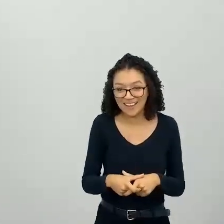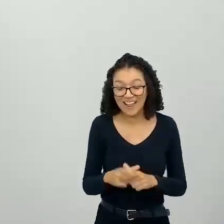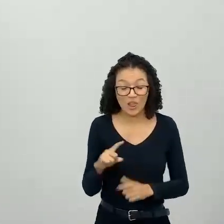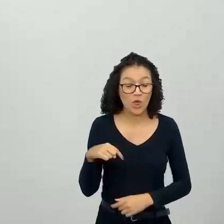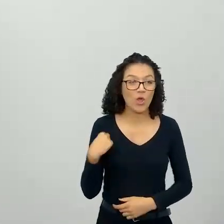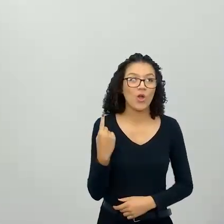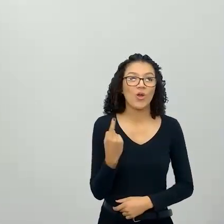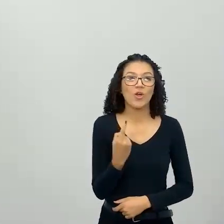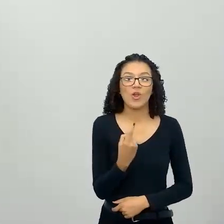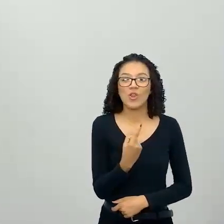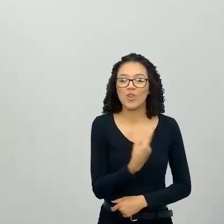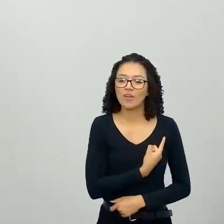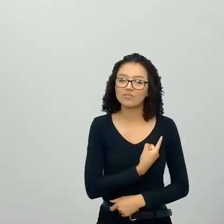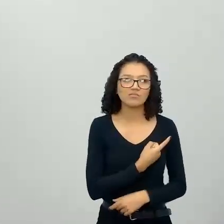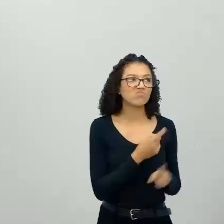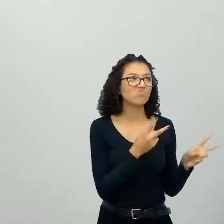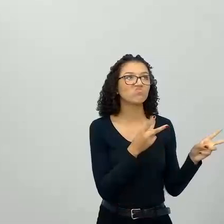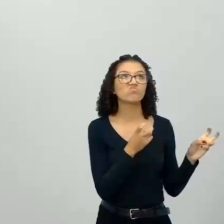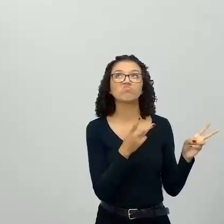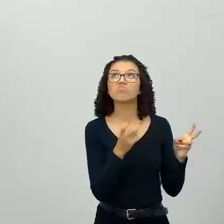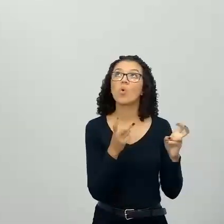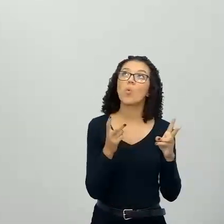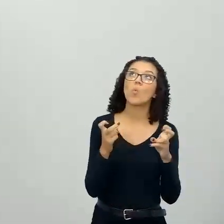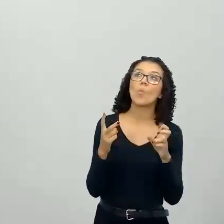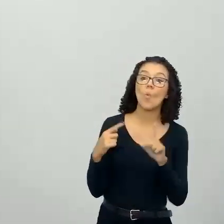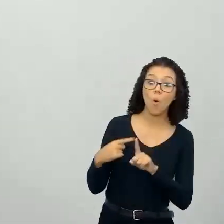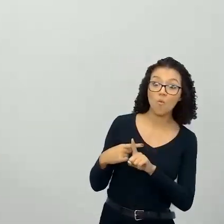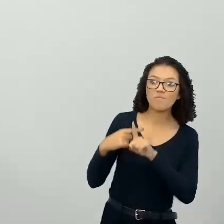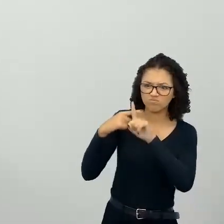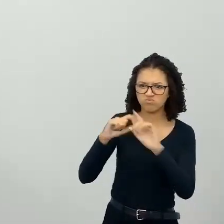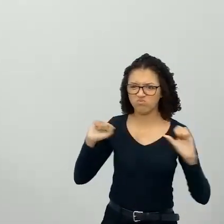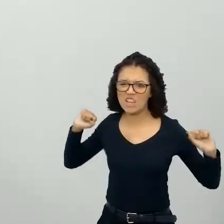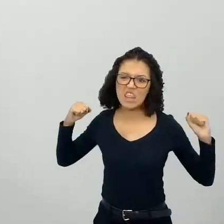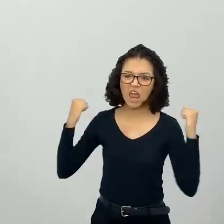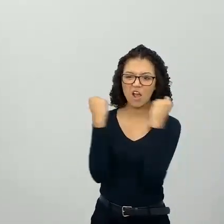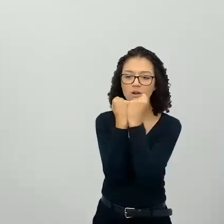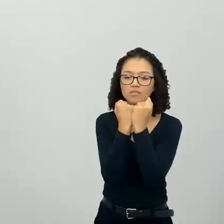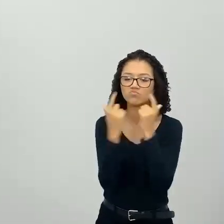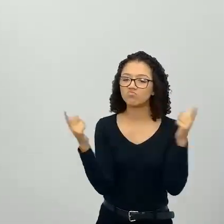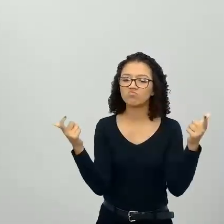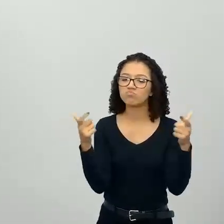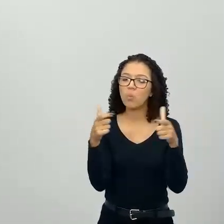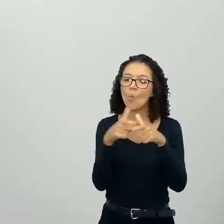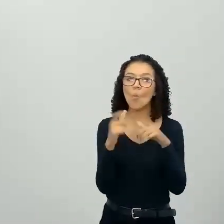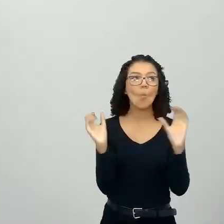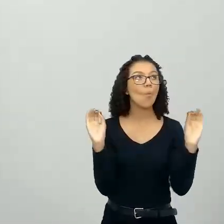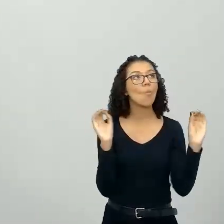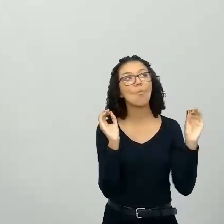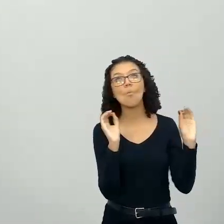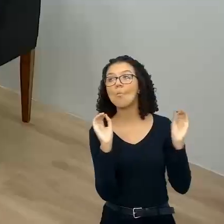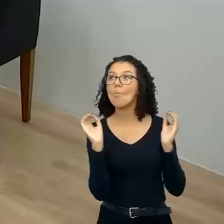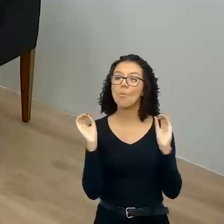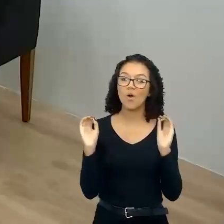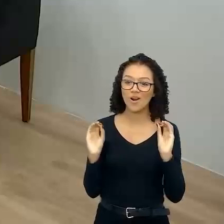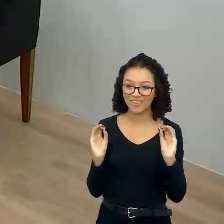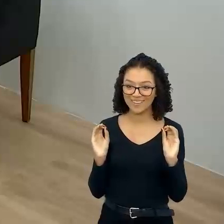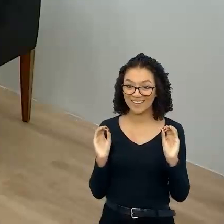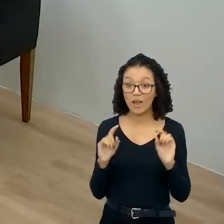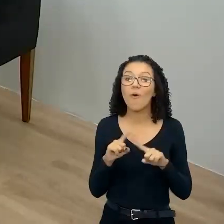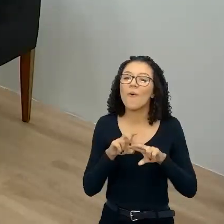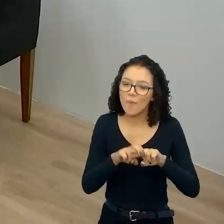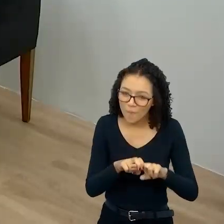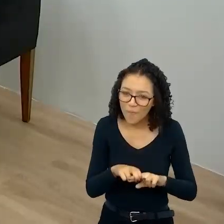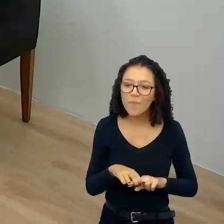tragam aí benefícios que vão ao combate de verdade dessas violências, que é isso que a gente está trazendo aqui a reflexão. É